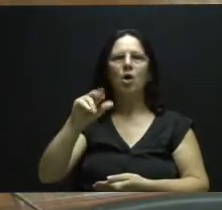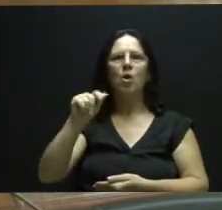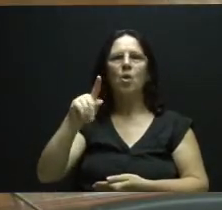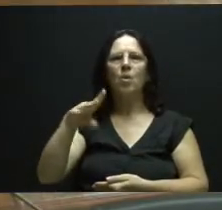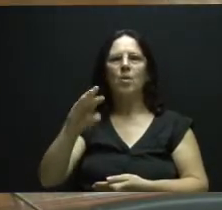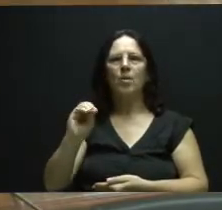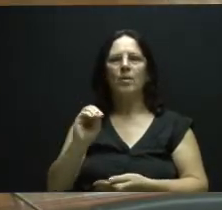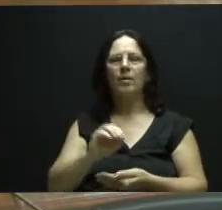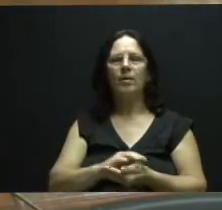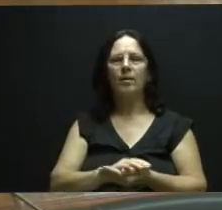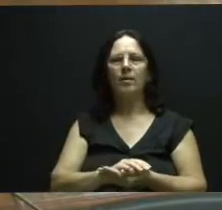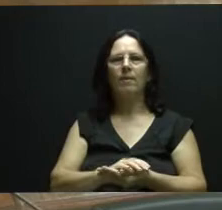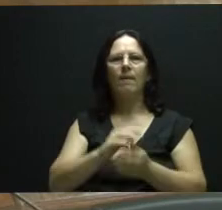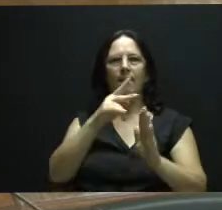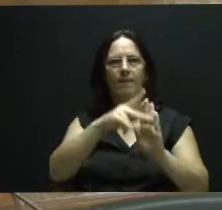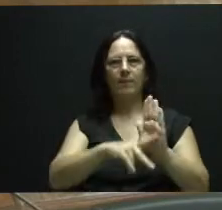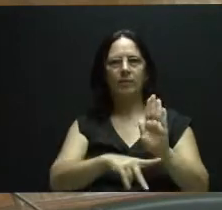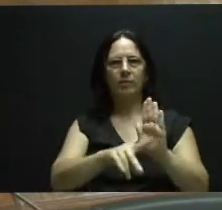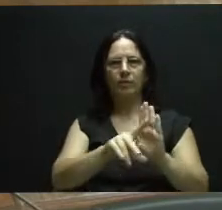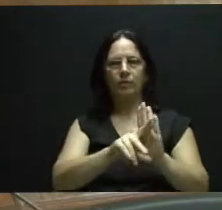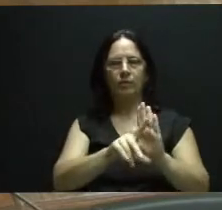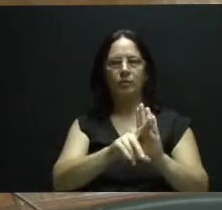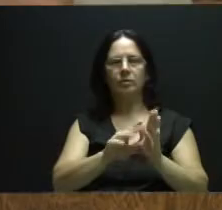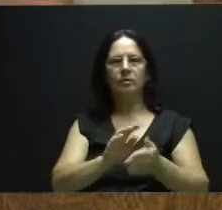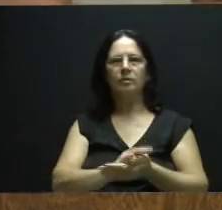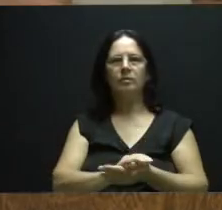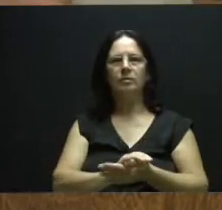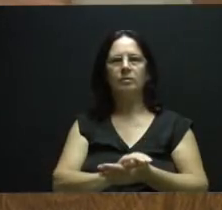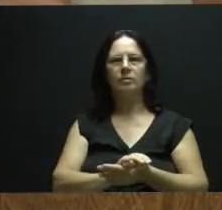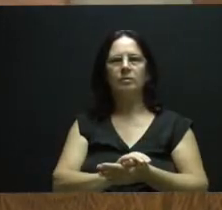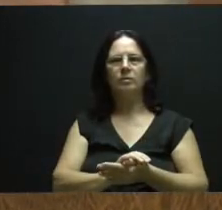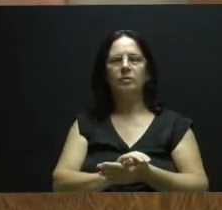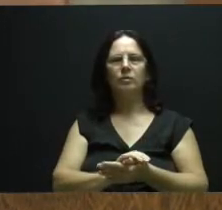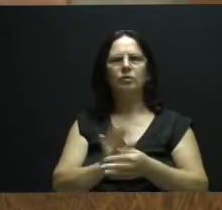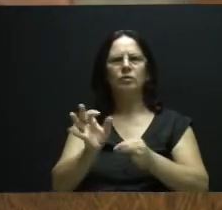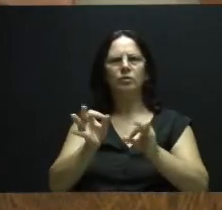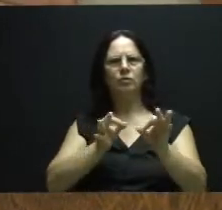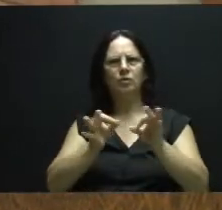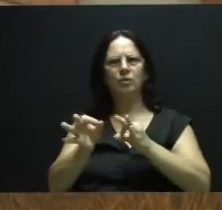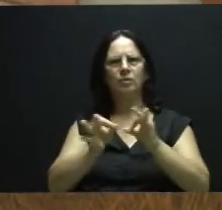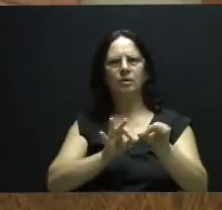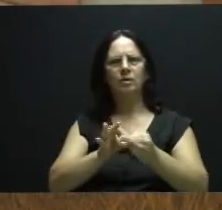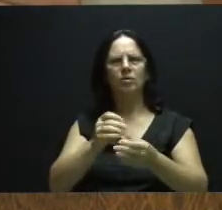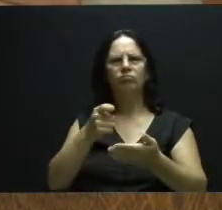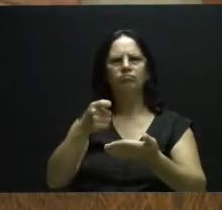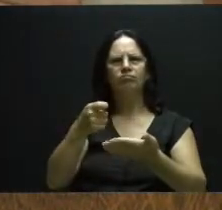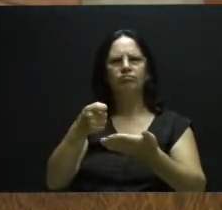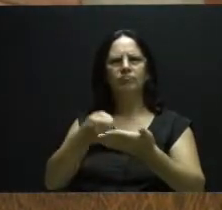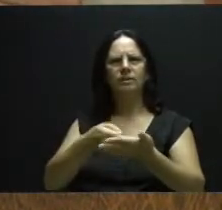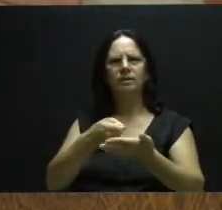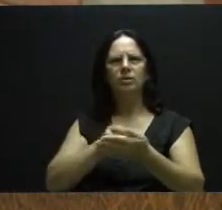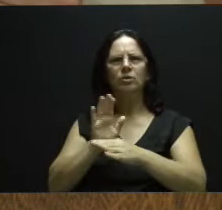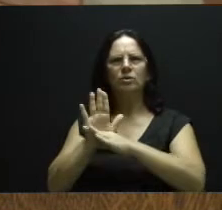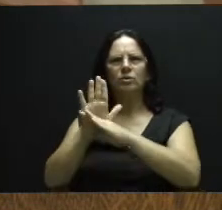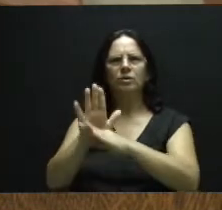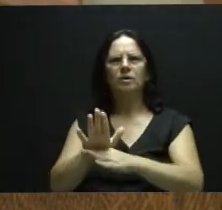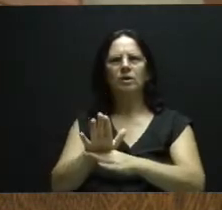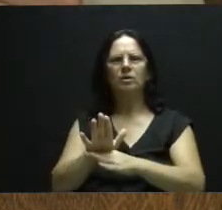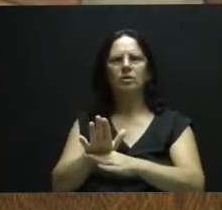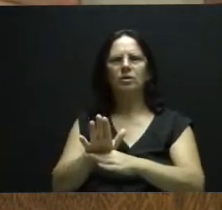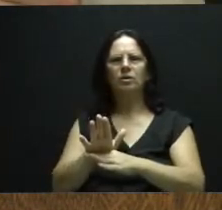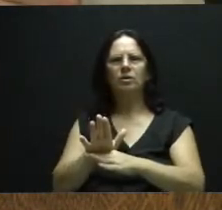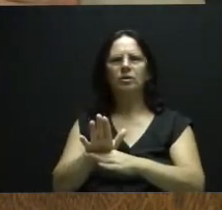ramos soares projeto de lei que dispõe sobre regulamentação a prestação de assistência e